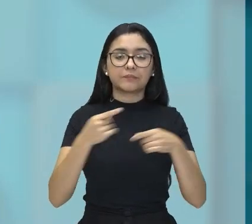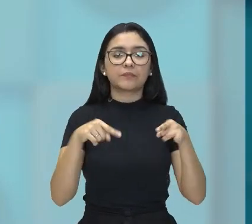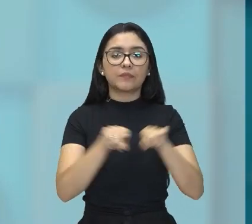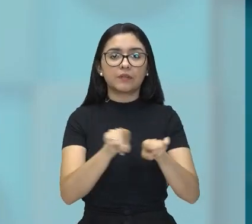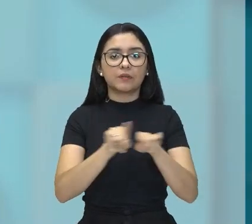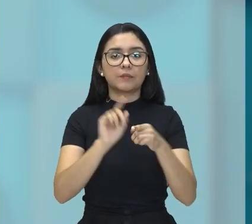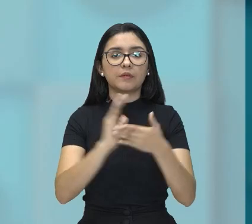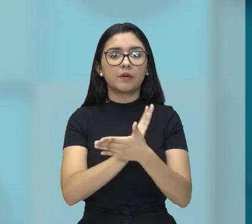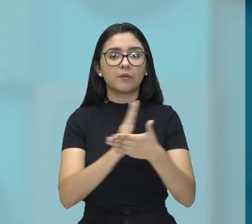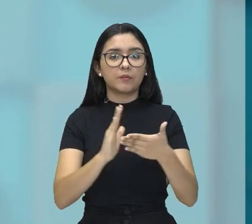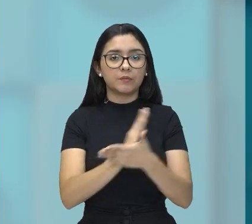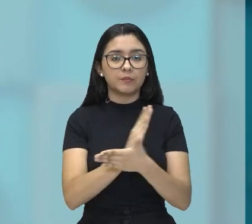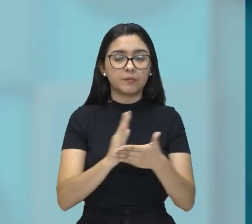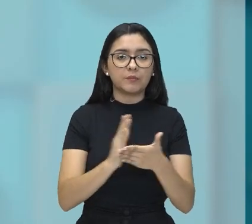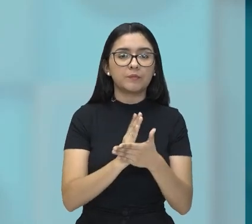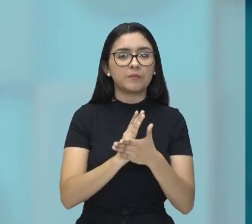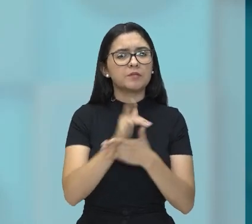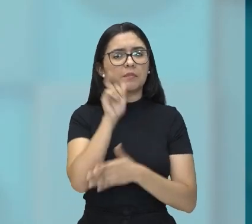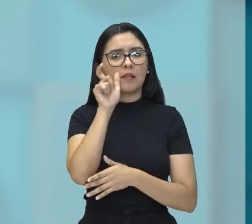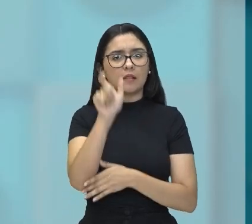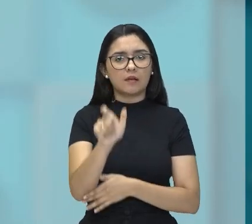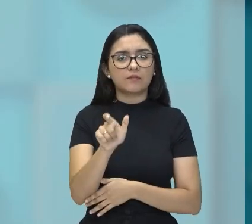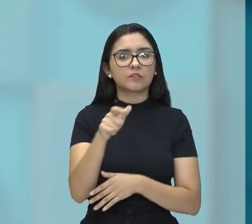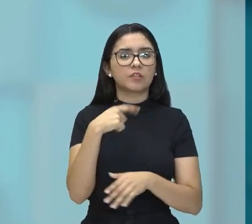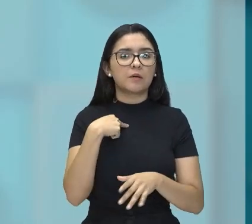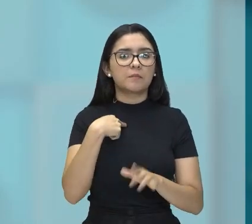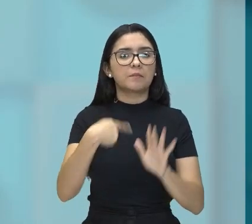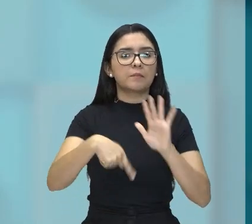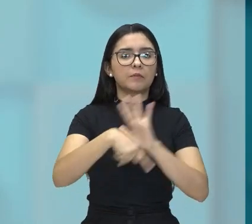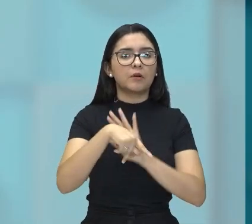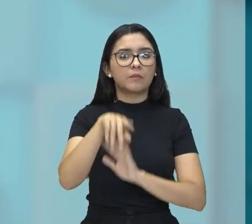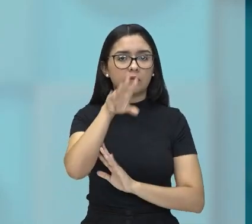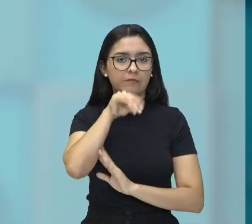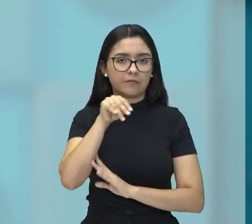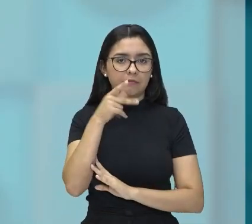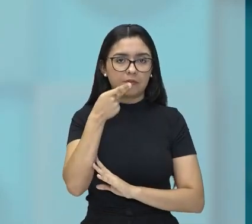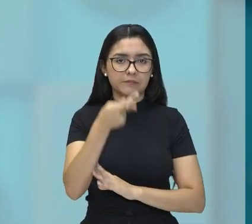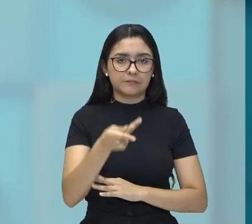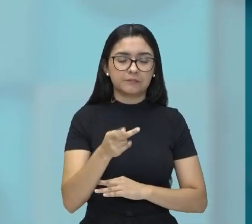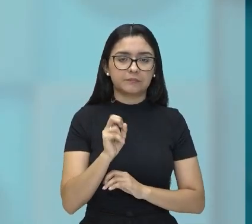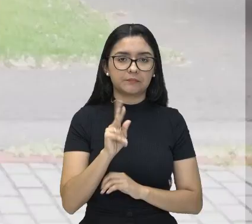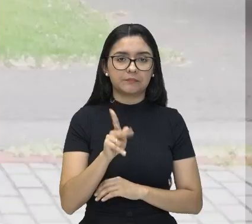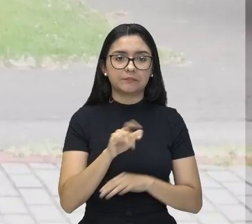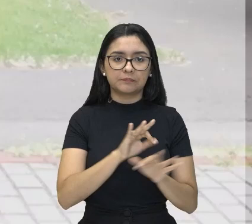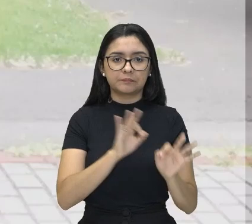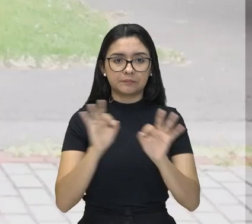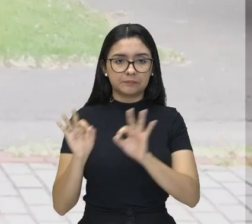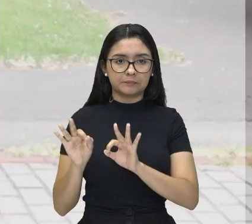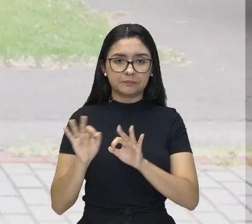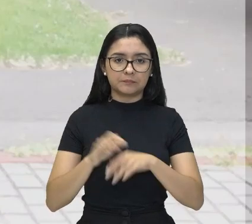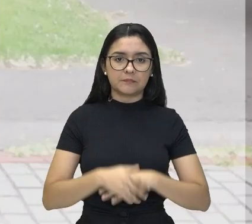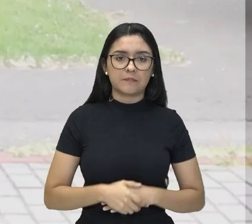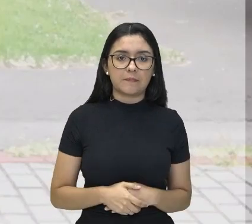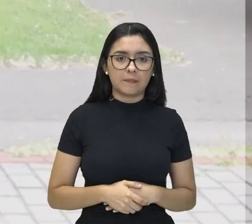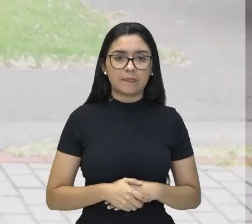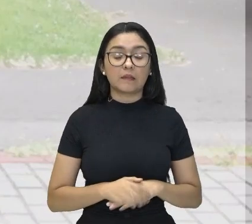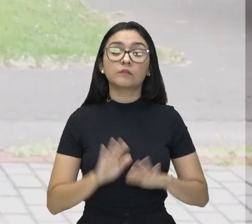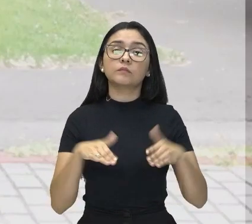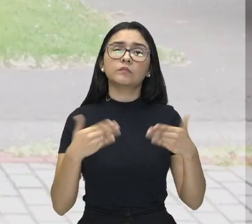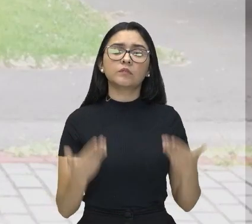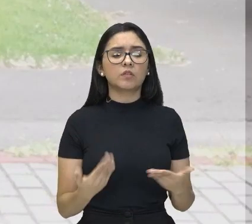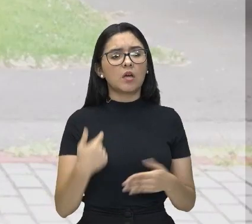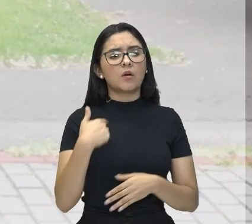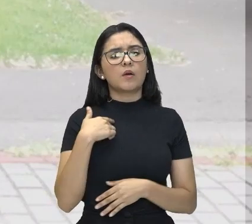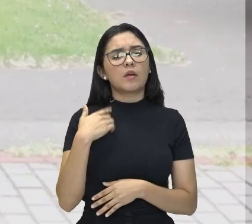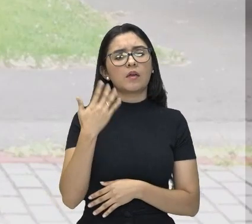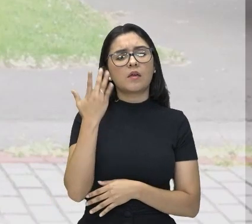algumas marcas, em algumas expressões que são típicas da oralidade. Então, vamos ao vídeo. Gente, eu acho que a